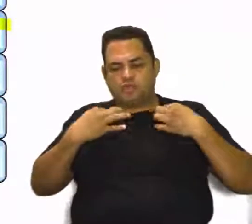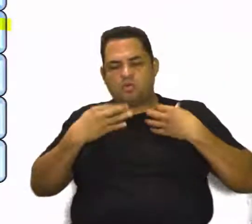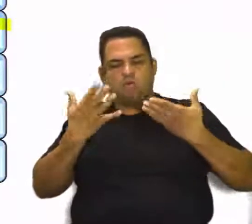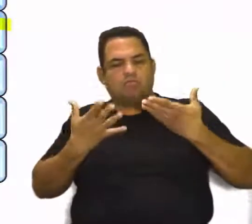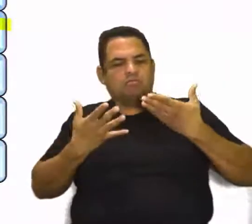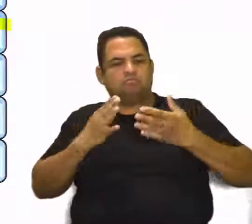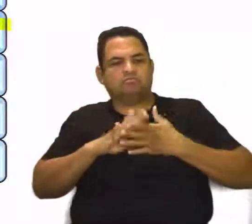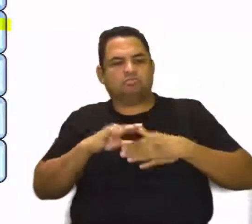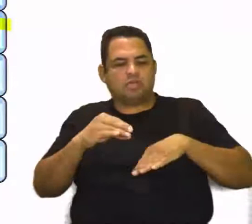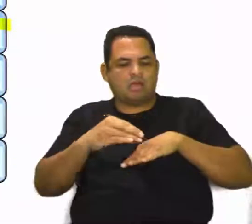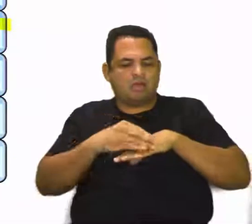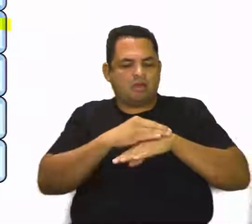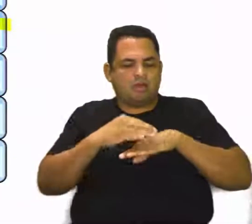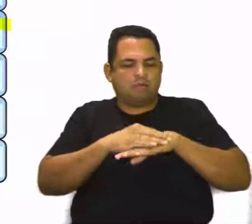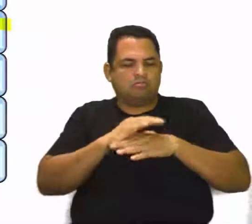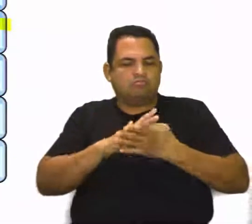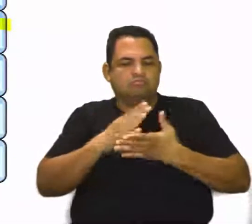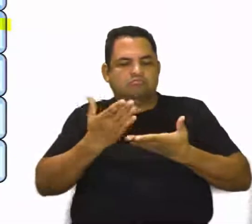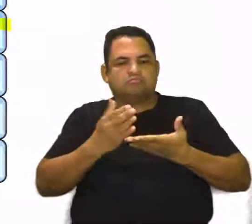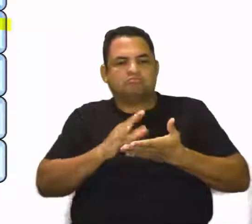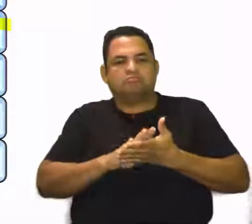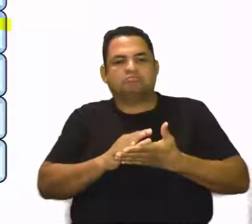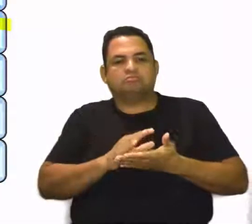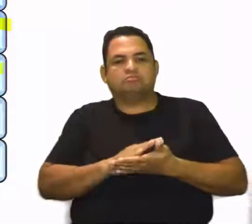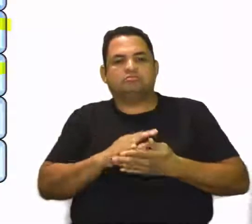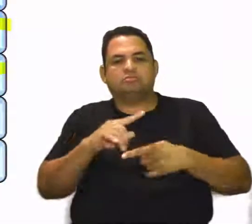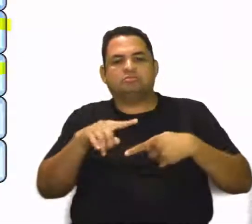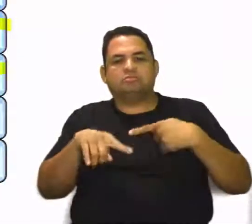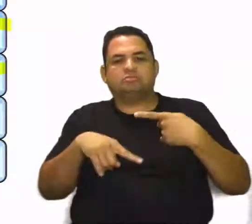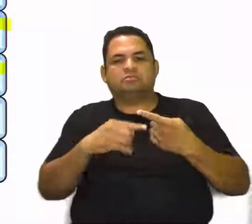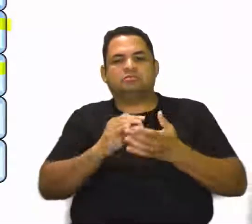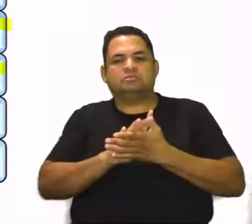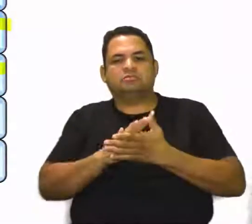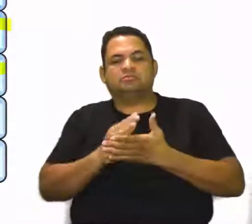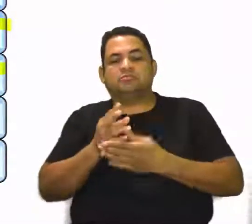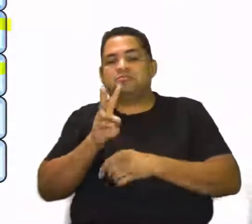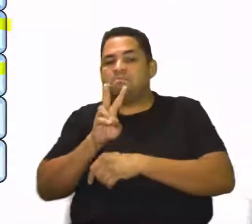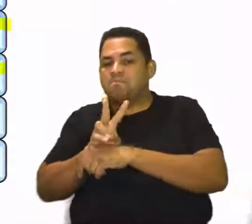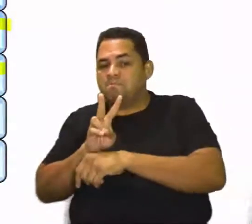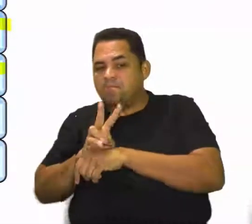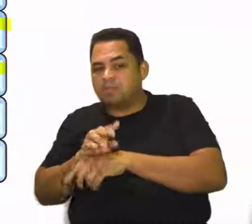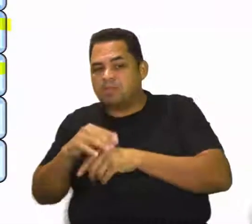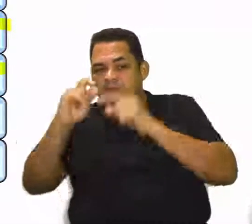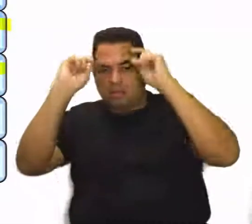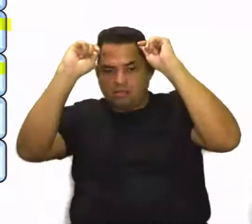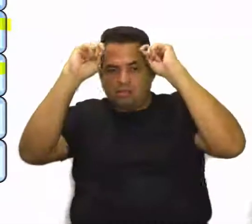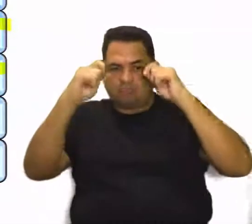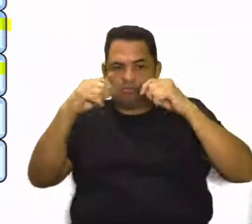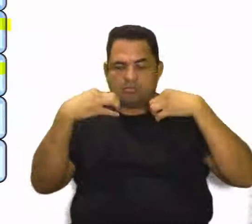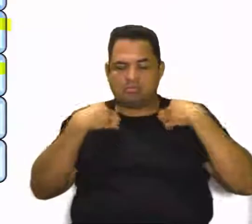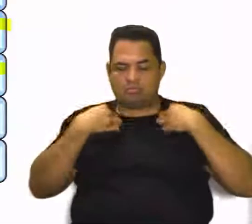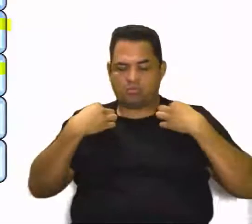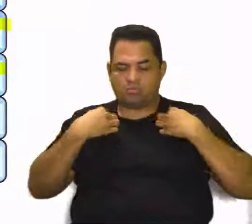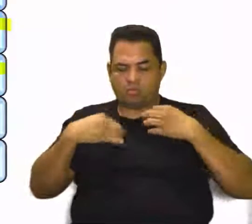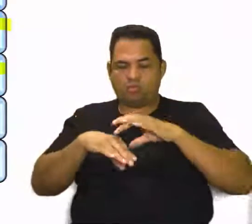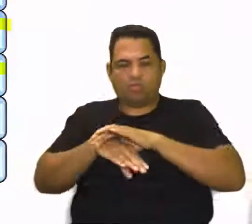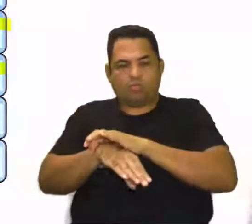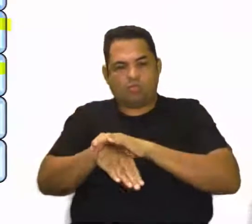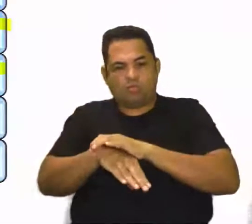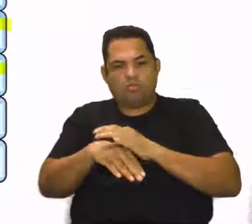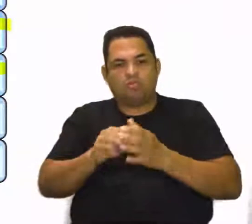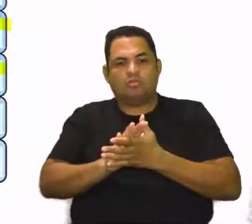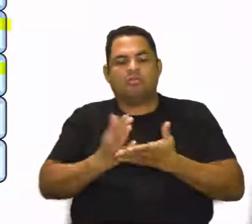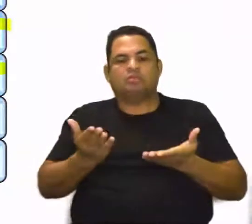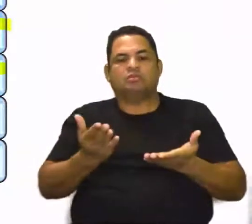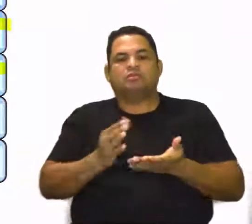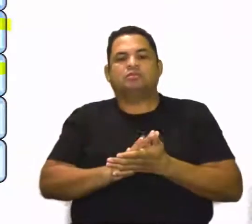leves, calçados confortáveis. Na sequência, buscar formas de proteção, como um boné, uma camiseta de manga longa, ou